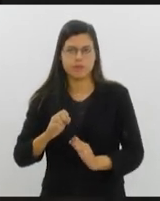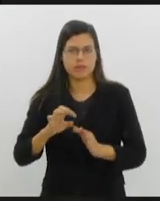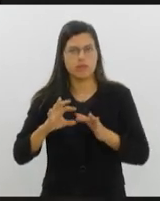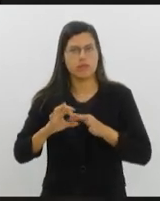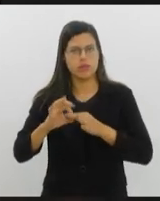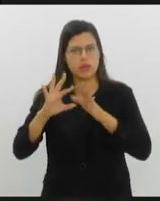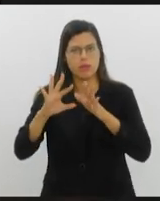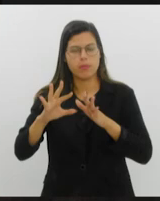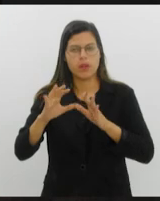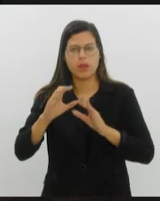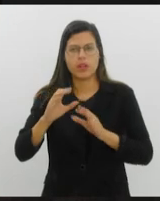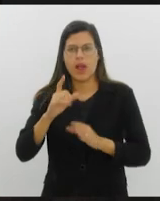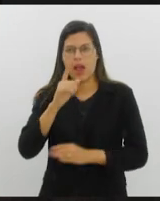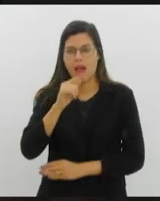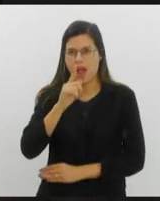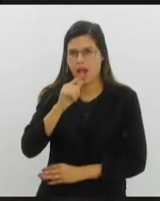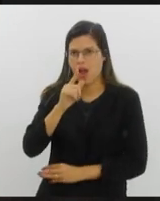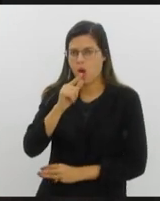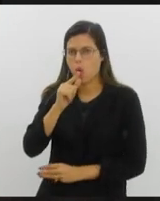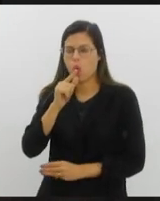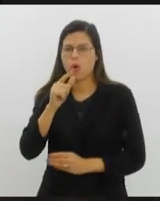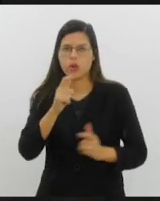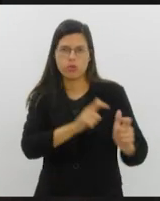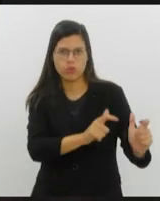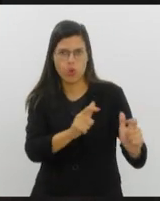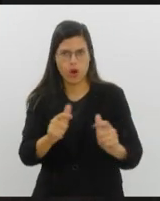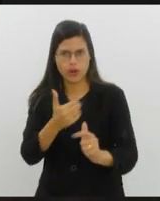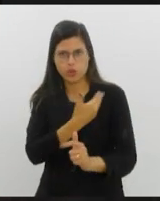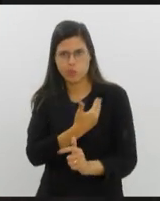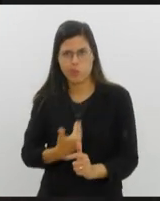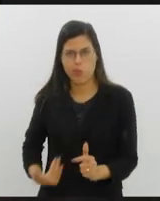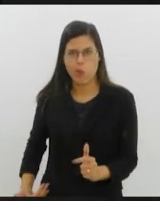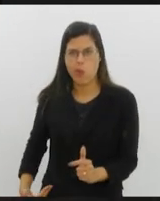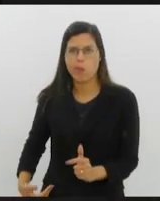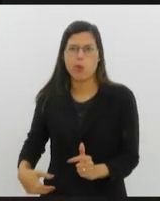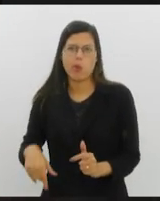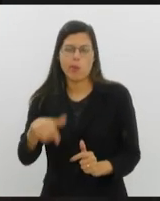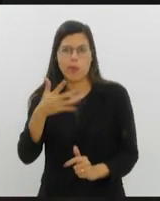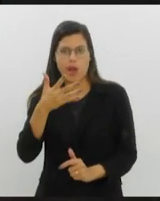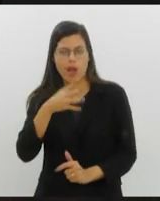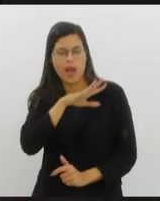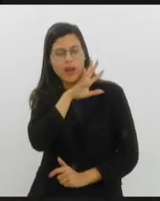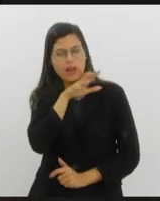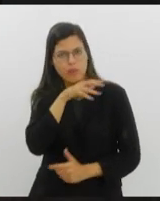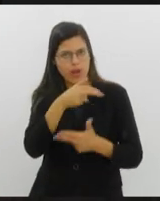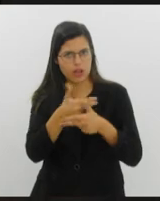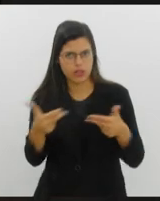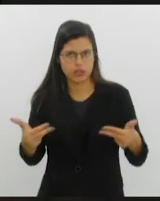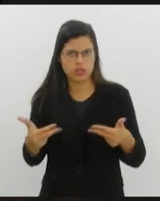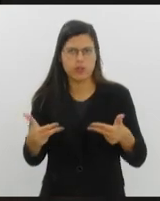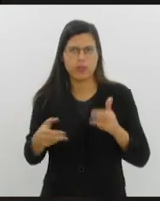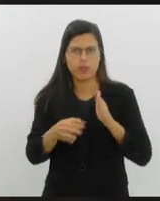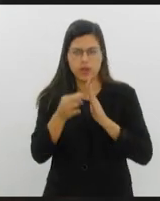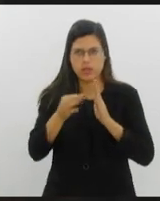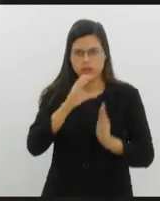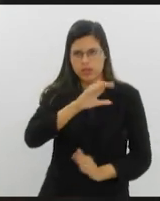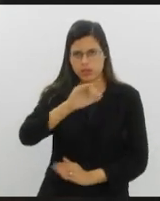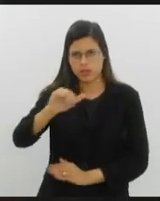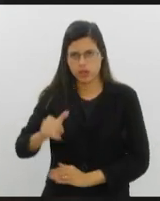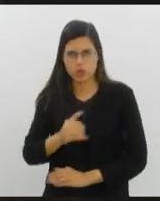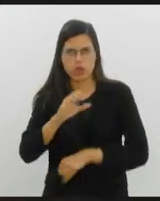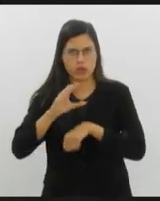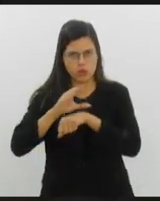de torneiras de água potável em ambientes públicos destinadas a animais. Pareceres das comissões Constituição e Justiça